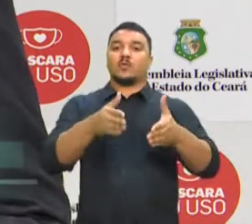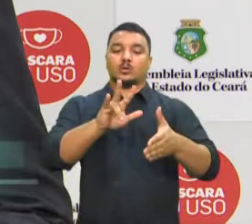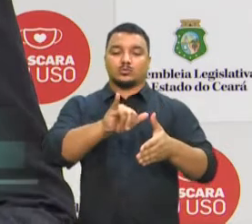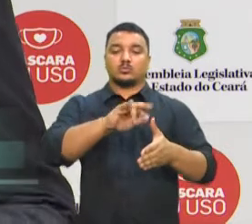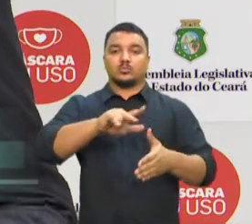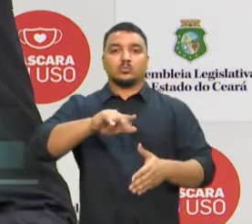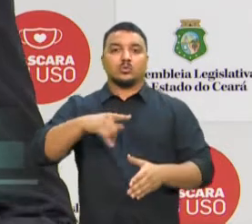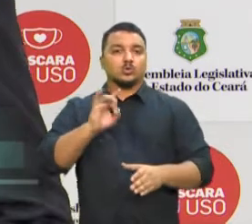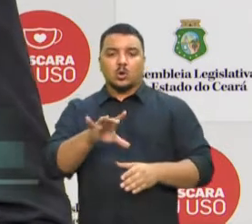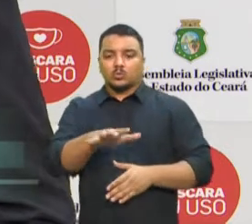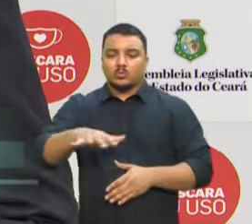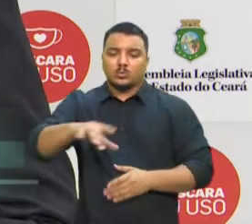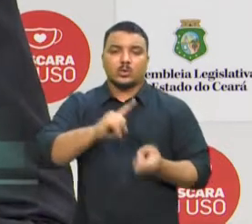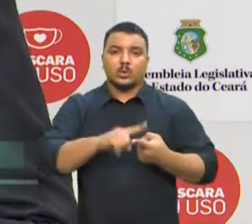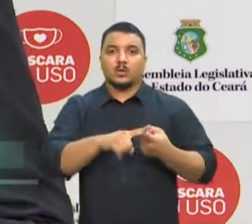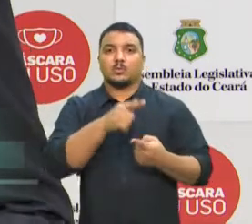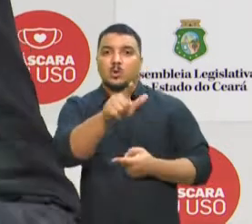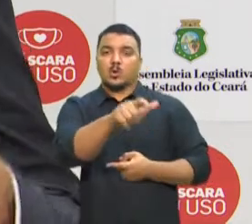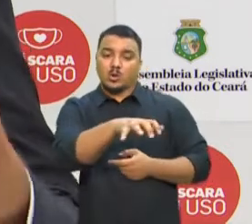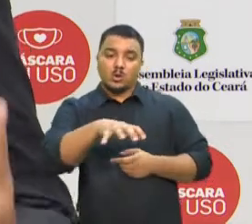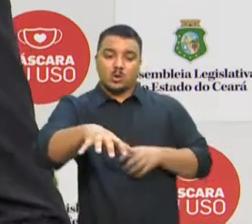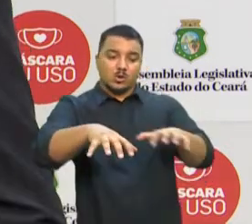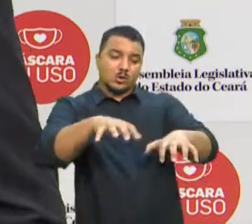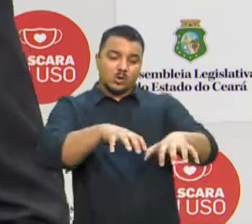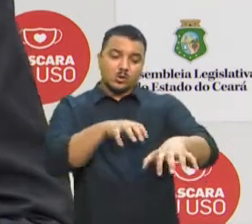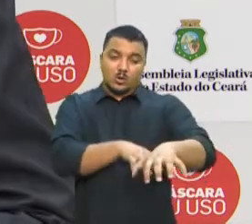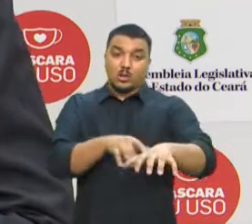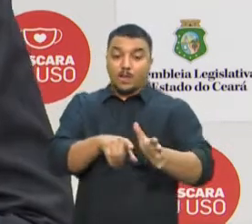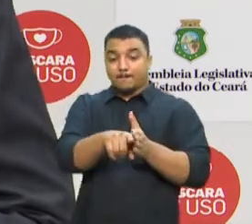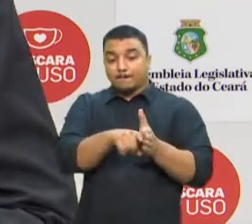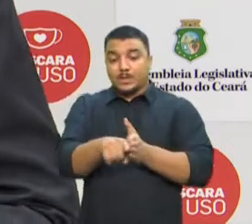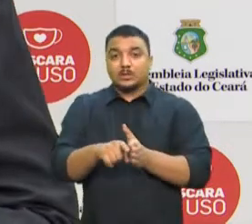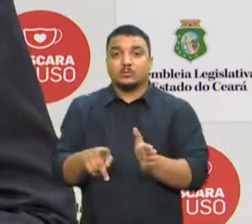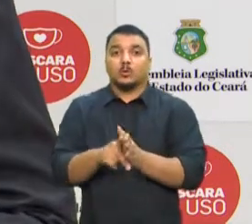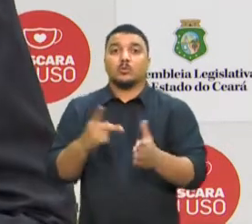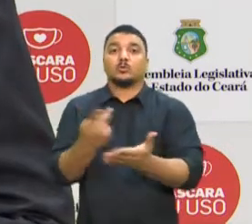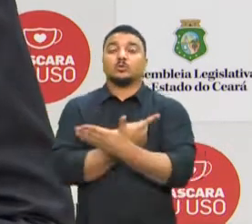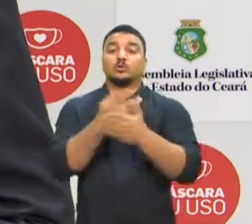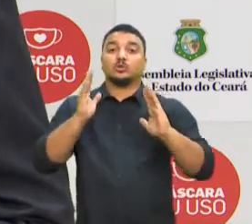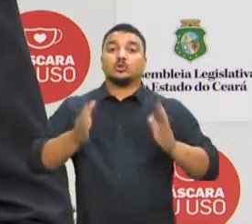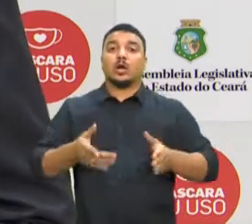mas como toda a região, de acordo com as pesquisas que aconteceram em